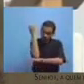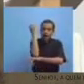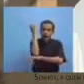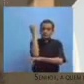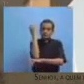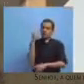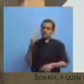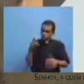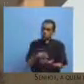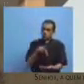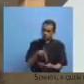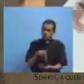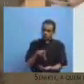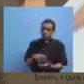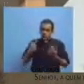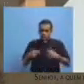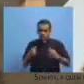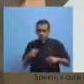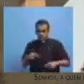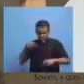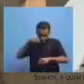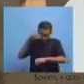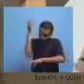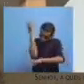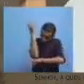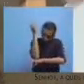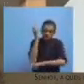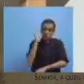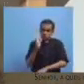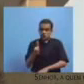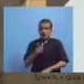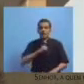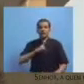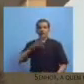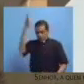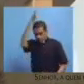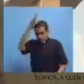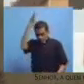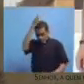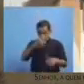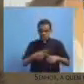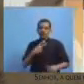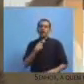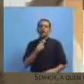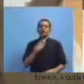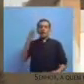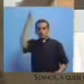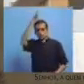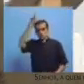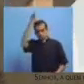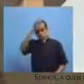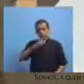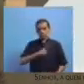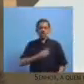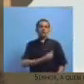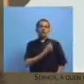no Espírito Santo, nas suas raízes, naquilo que solidifica. Gente, isso é fundamental. Vocês lembram da visão